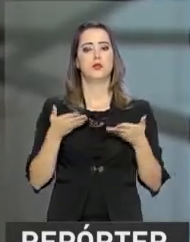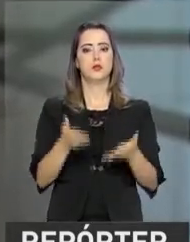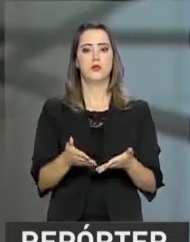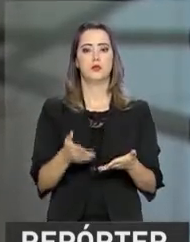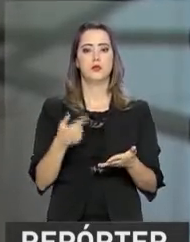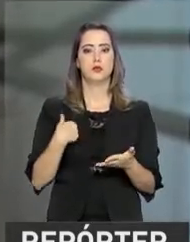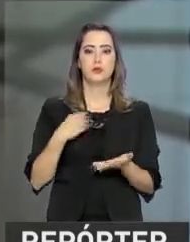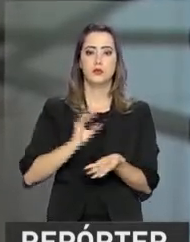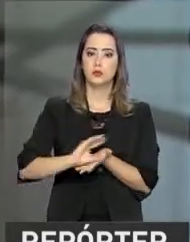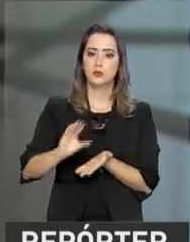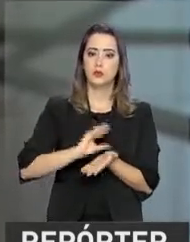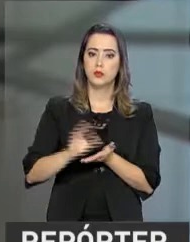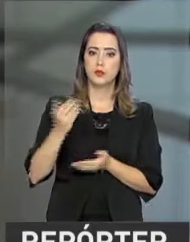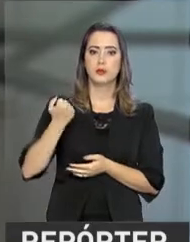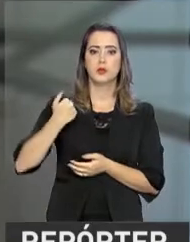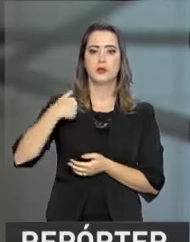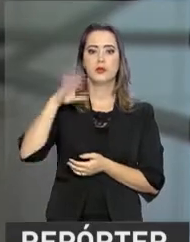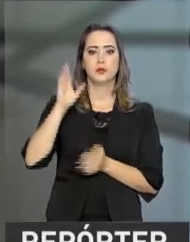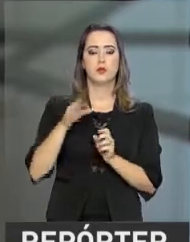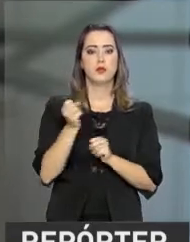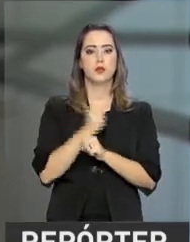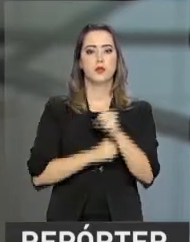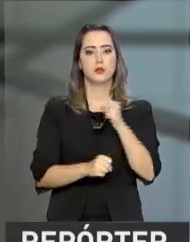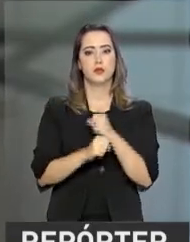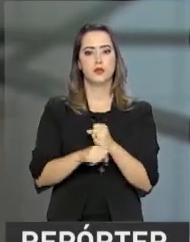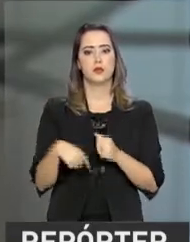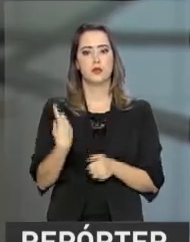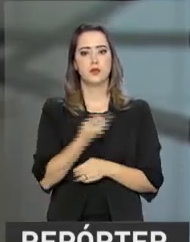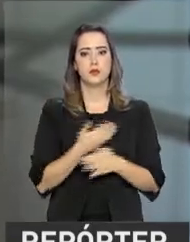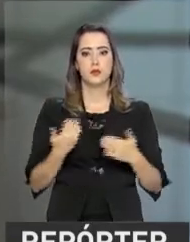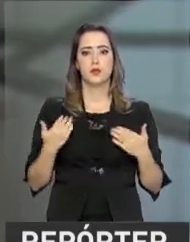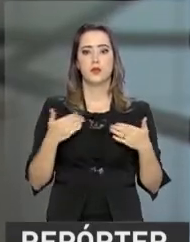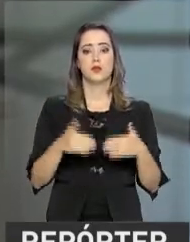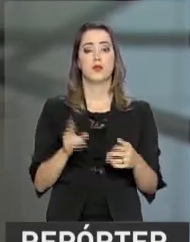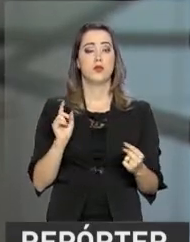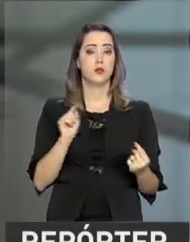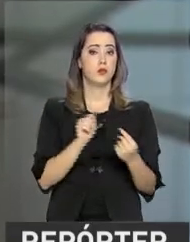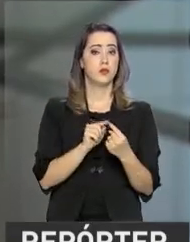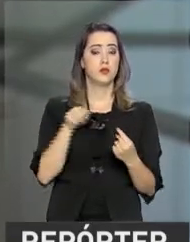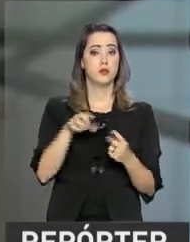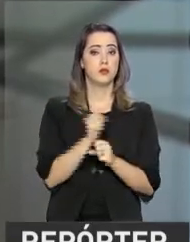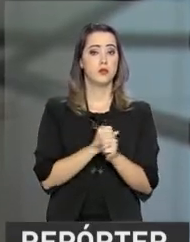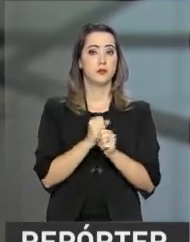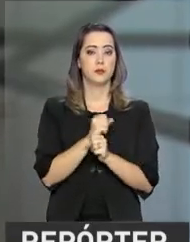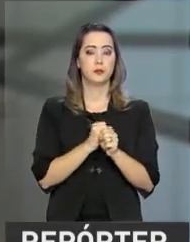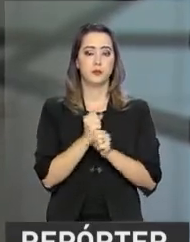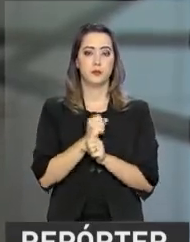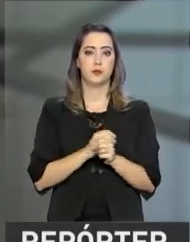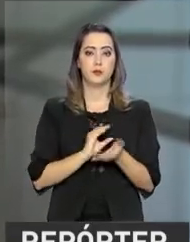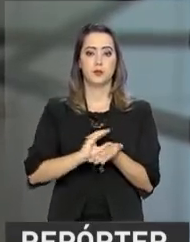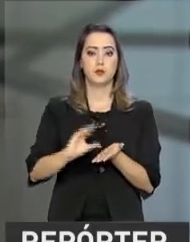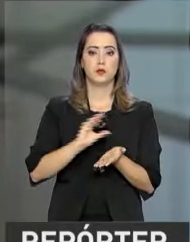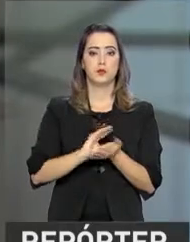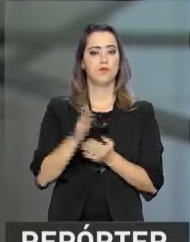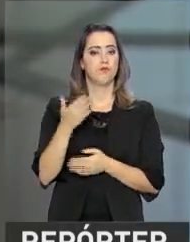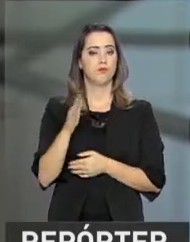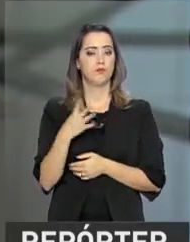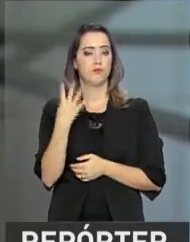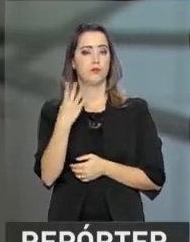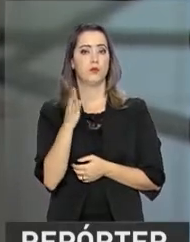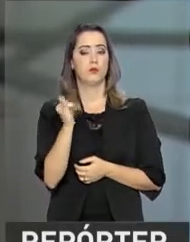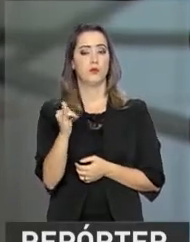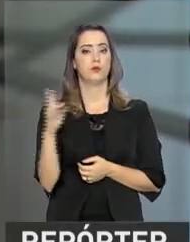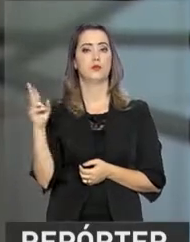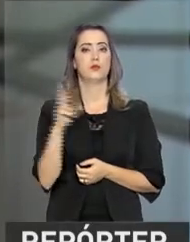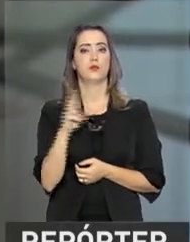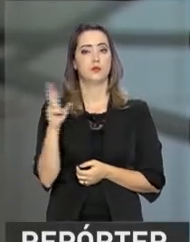investindo mais do que em anos anteriores na nossa previsão é realizar este ano um investimento da ordem de 4 bilhões